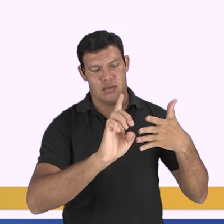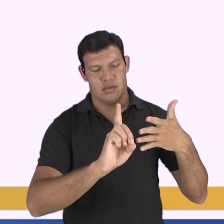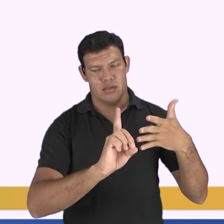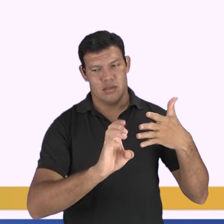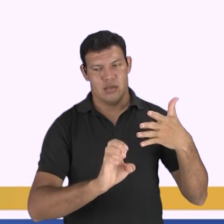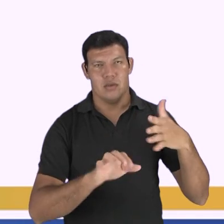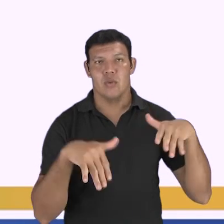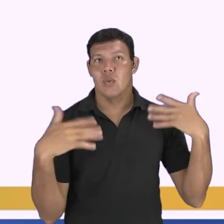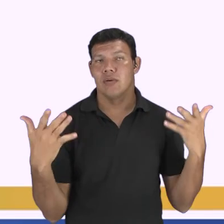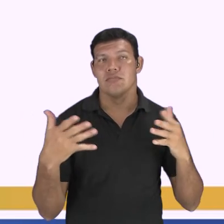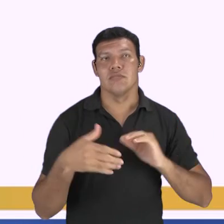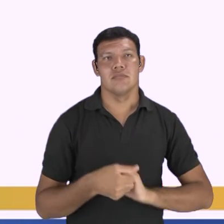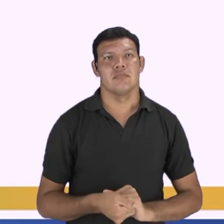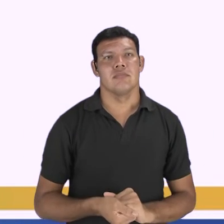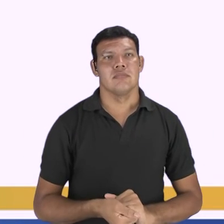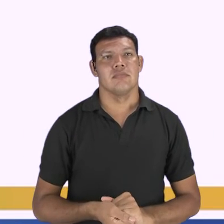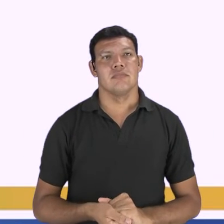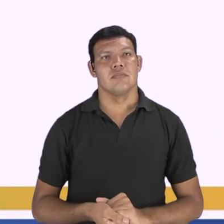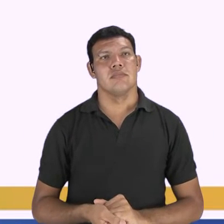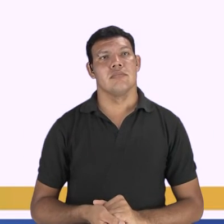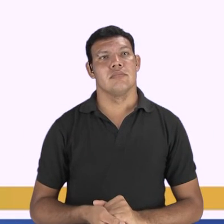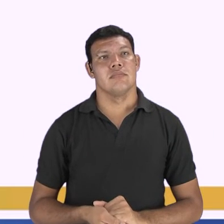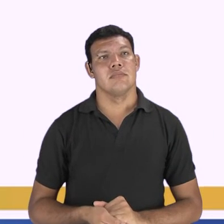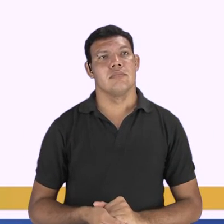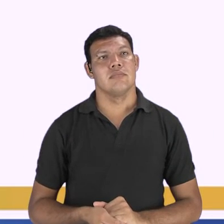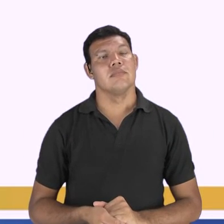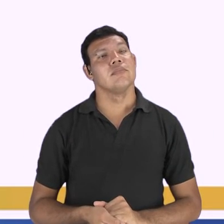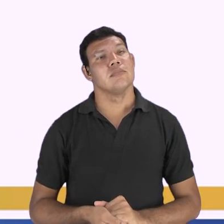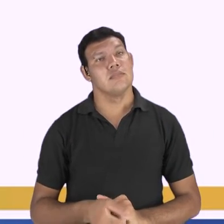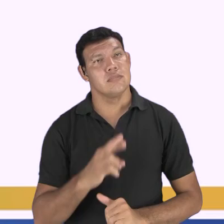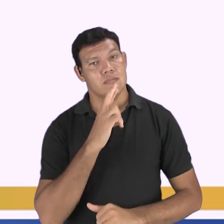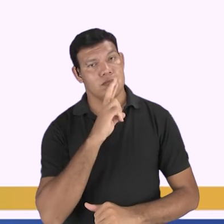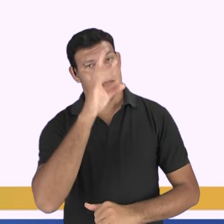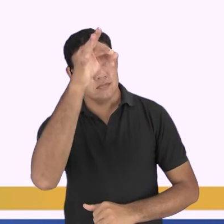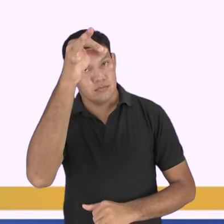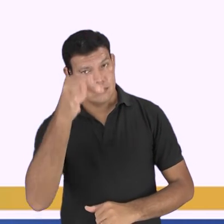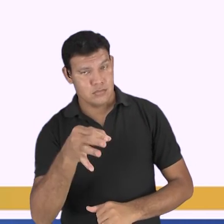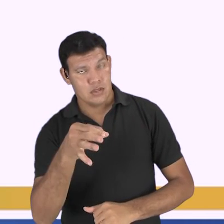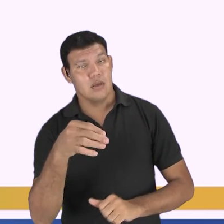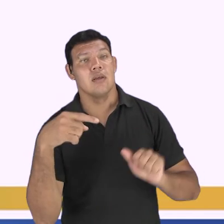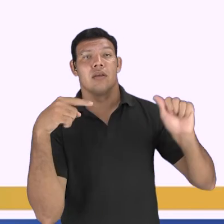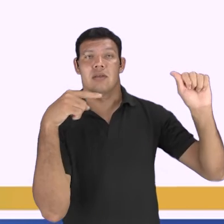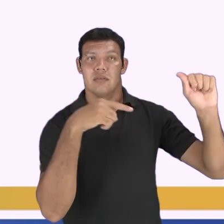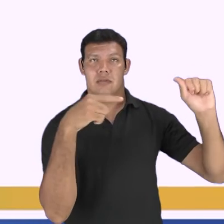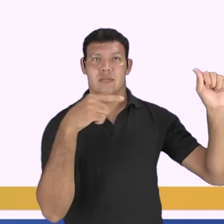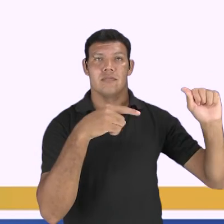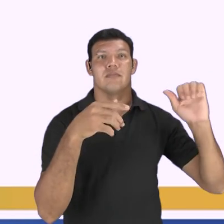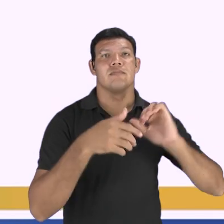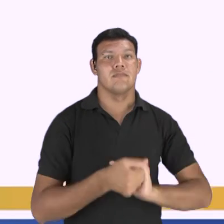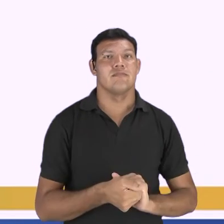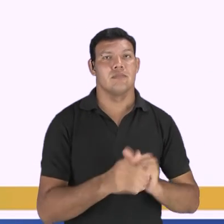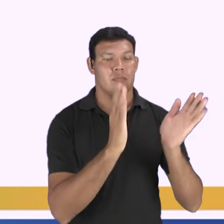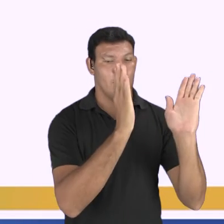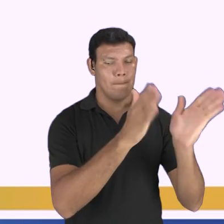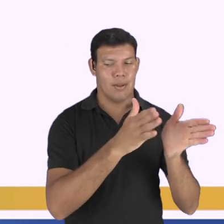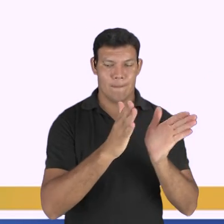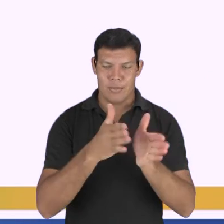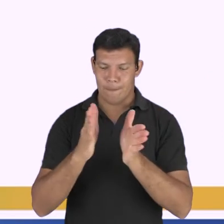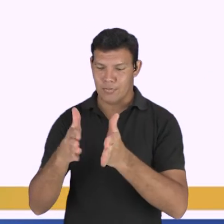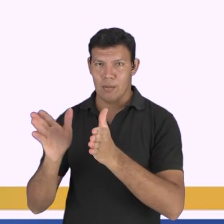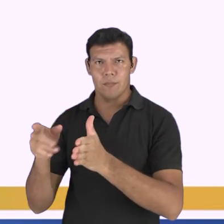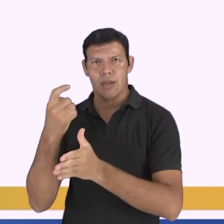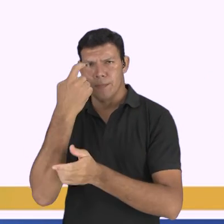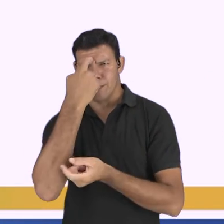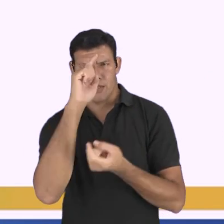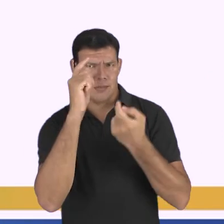desse texto? Vamos ver. A expressão, além disso, ela vai marcar uma sequenciação de